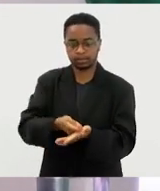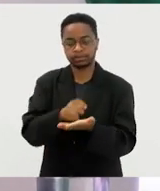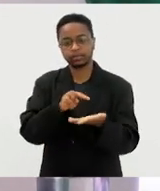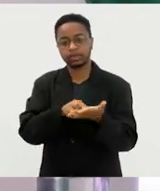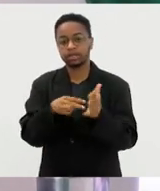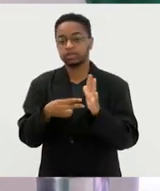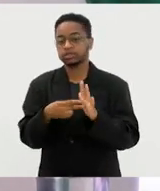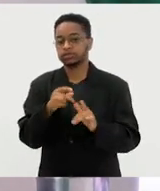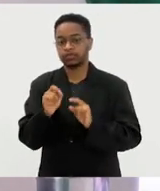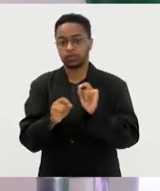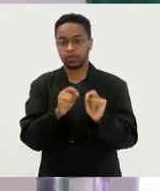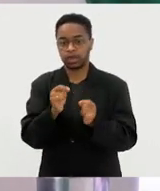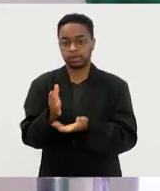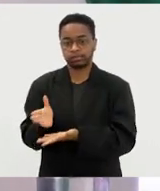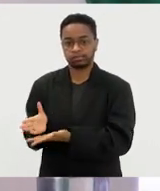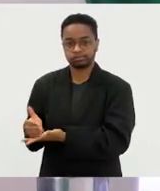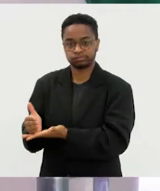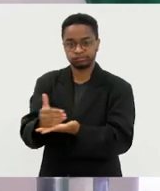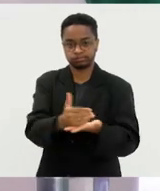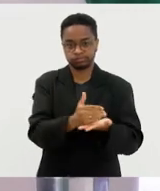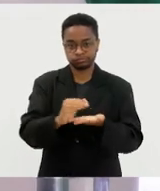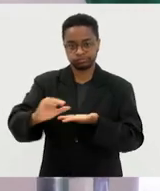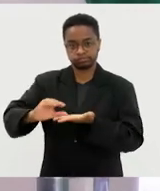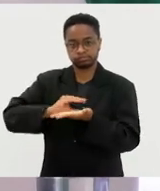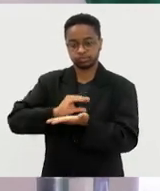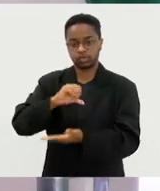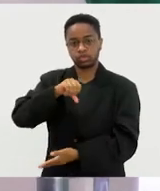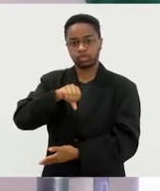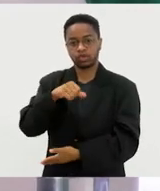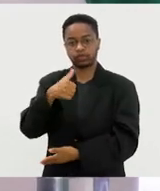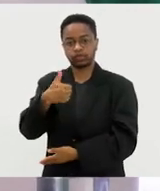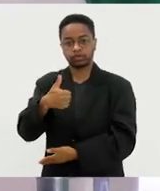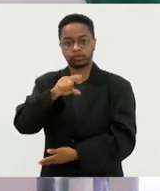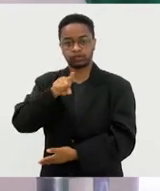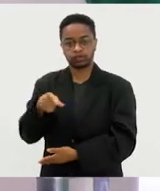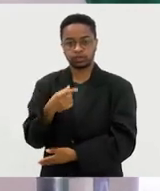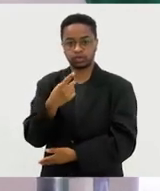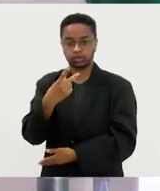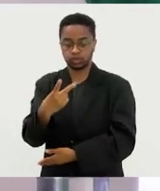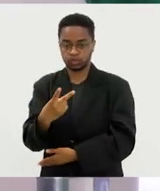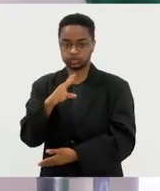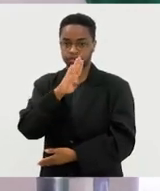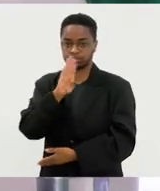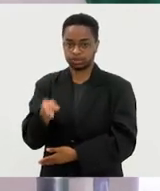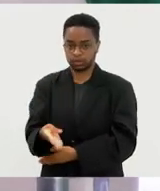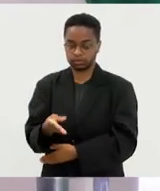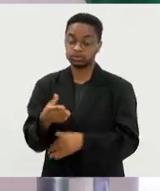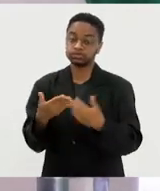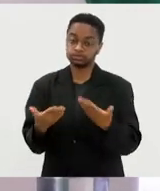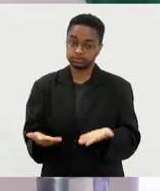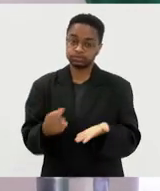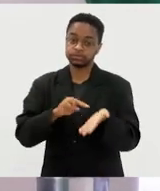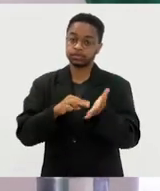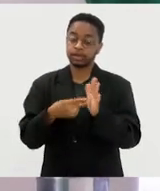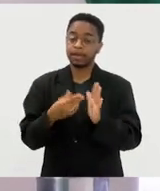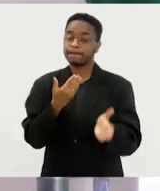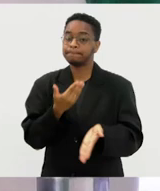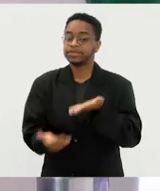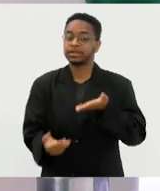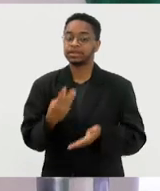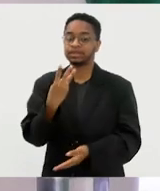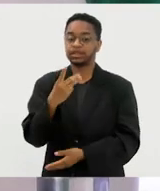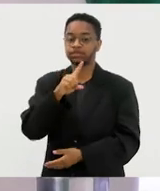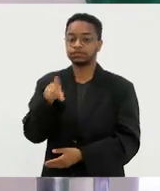significa uma receita de 91,2 bilhões, o que seria uma perda de 3,1